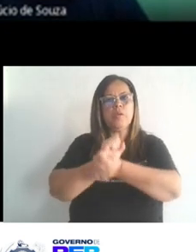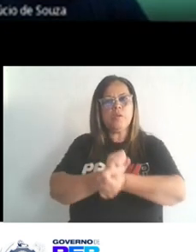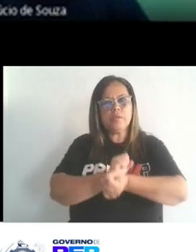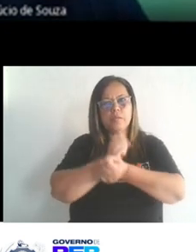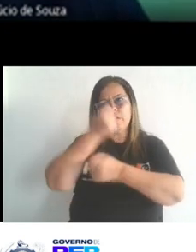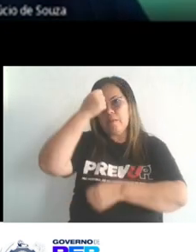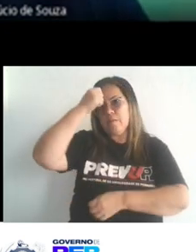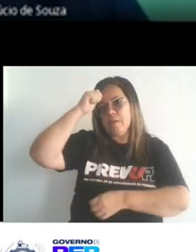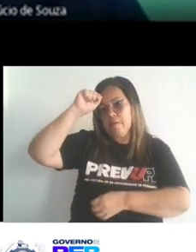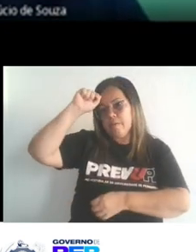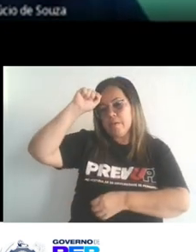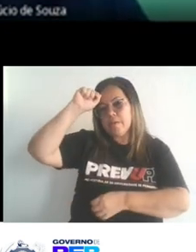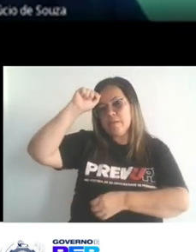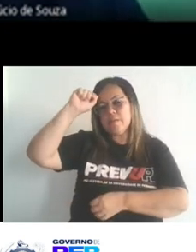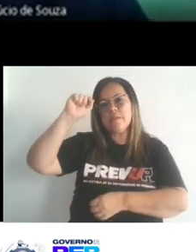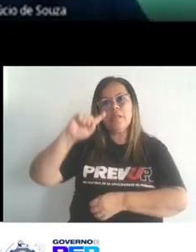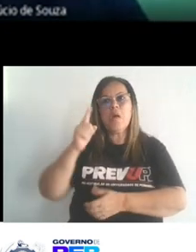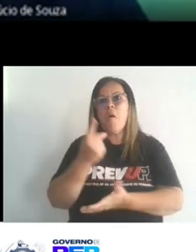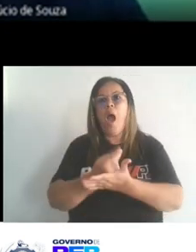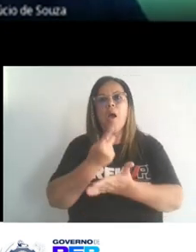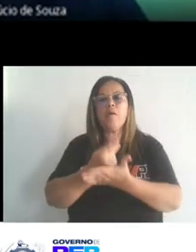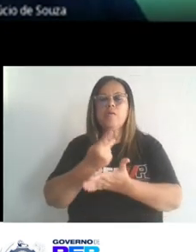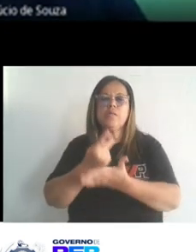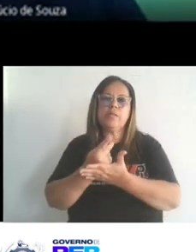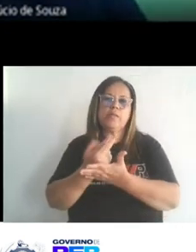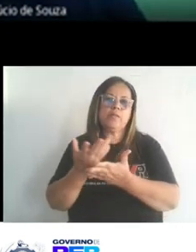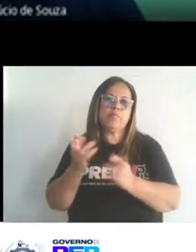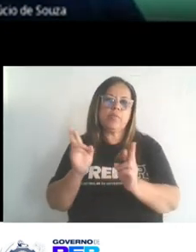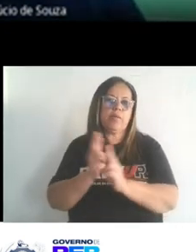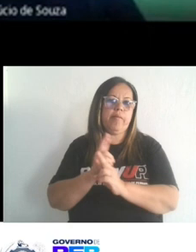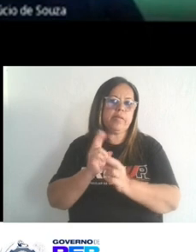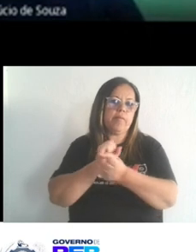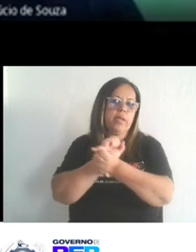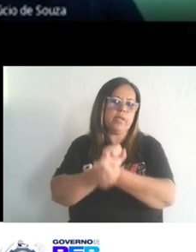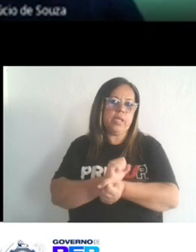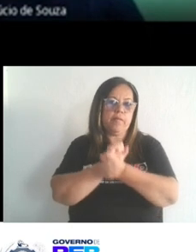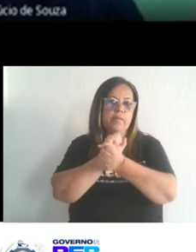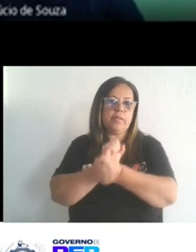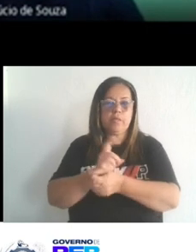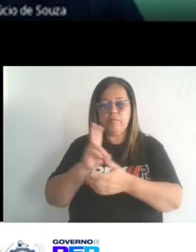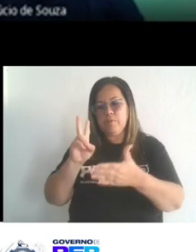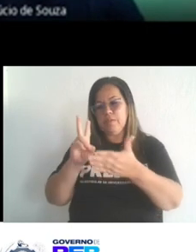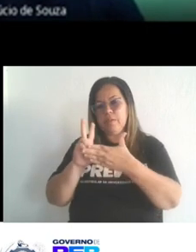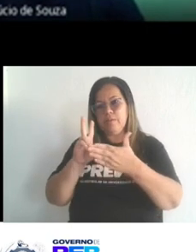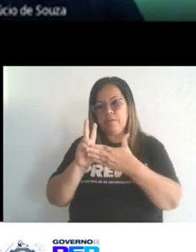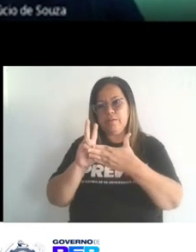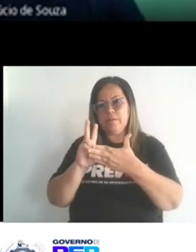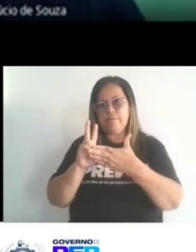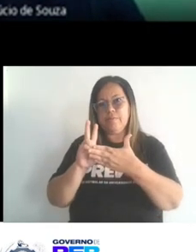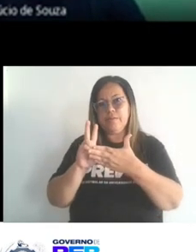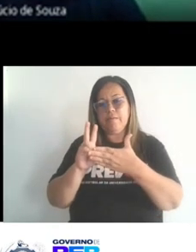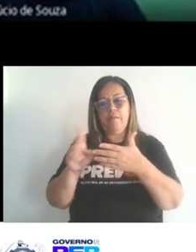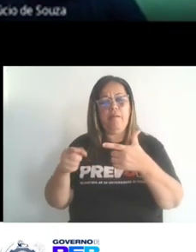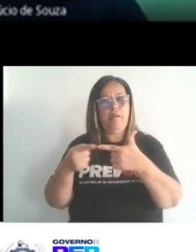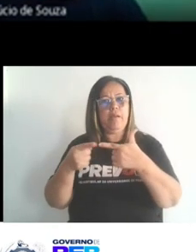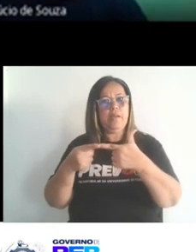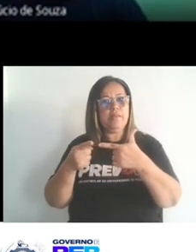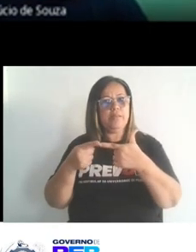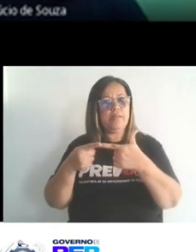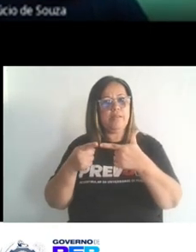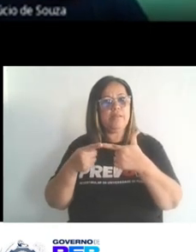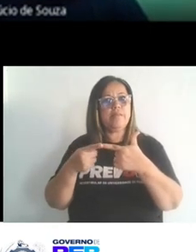africanos o que não aconteceu em relação à escravização dos indígenas essa resposta está